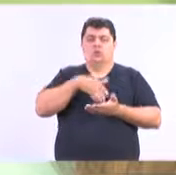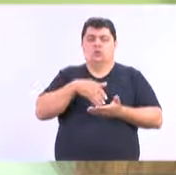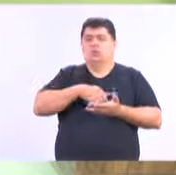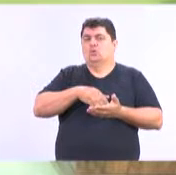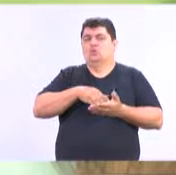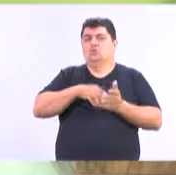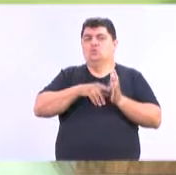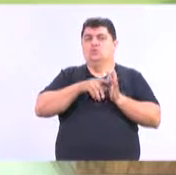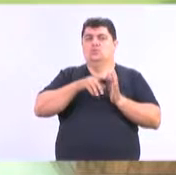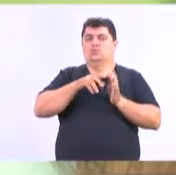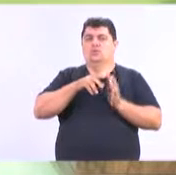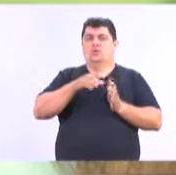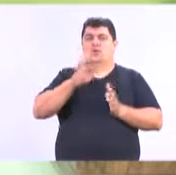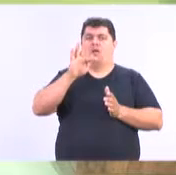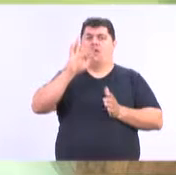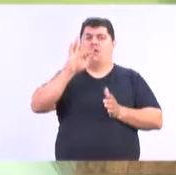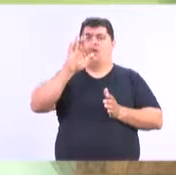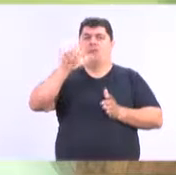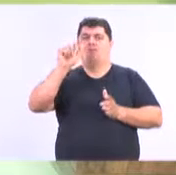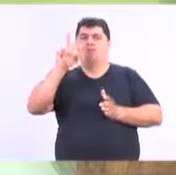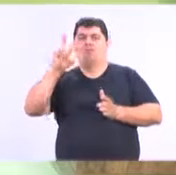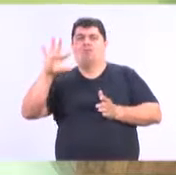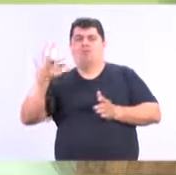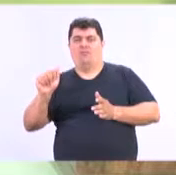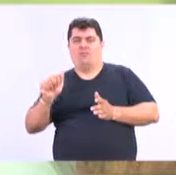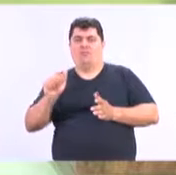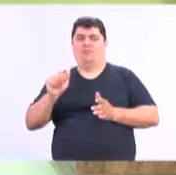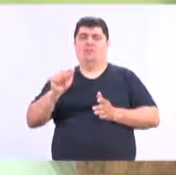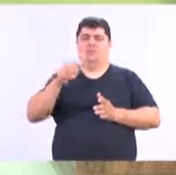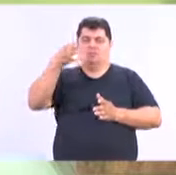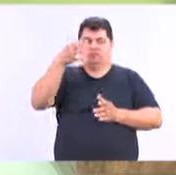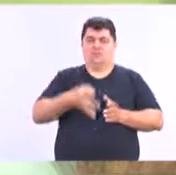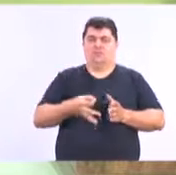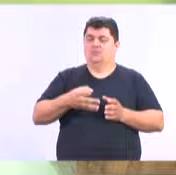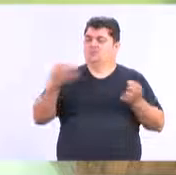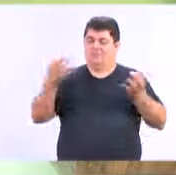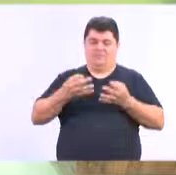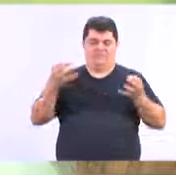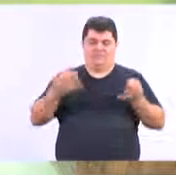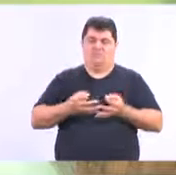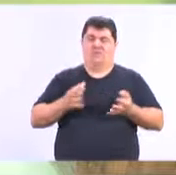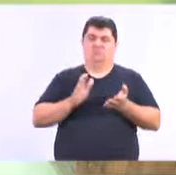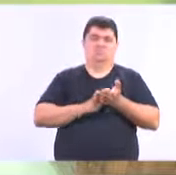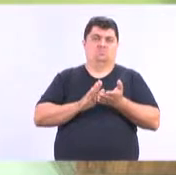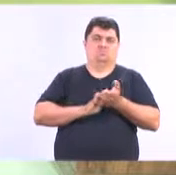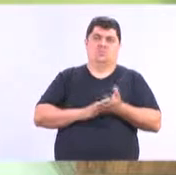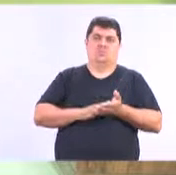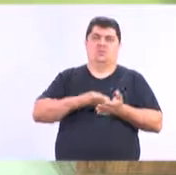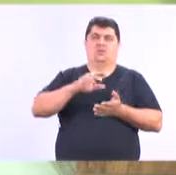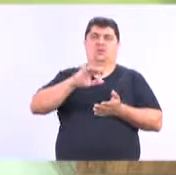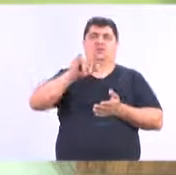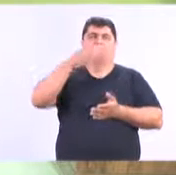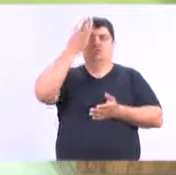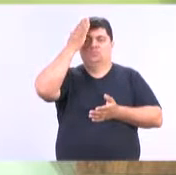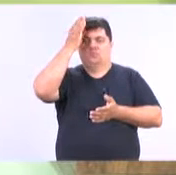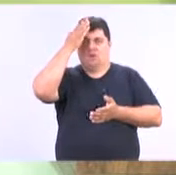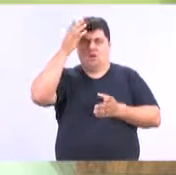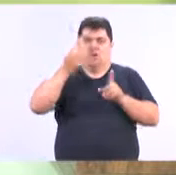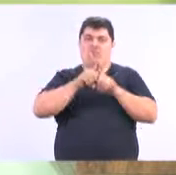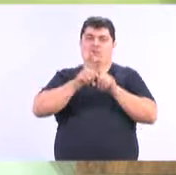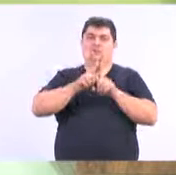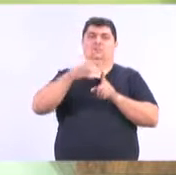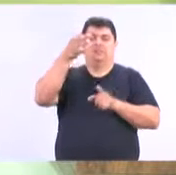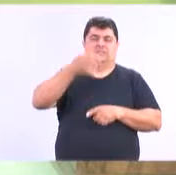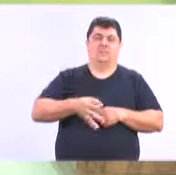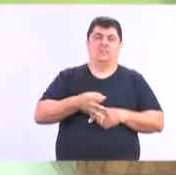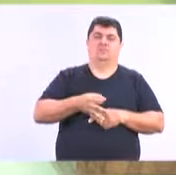questão, a Flávia, do Polo de São Francisco do Guaporé, acertou, perfeito. O Polo de Ji-Paraná também acertou. Então, a